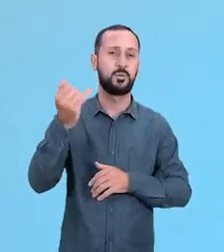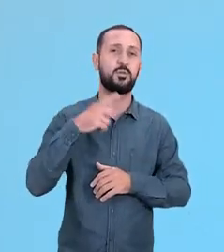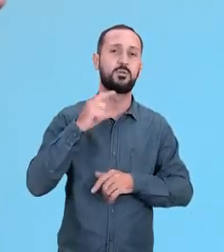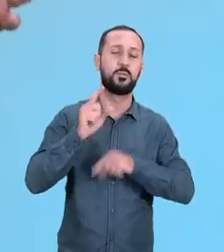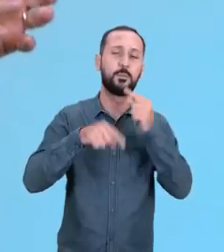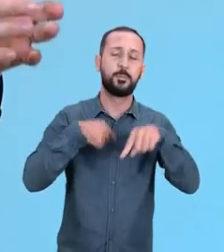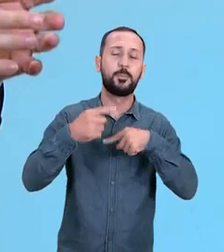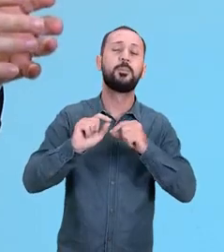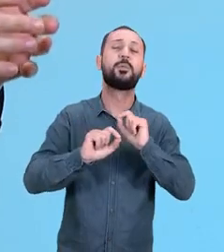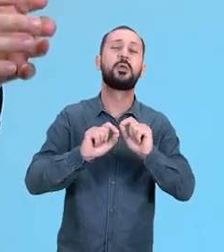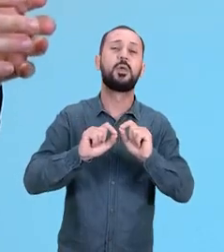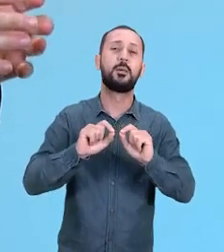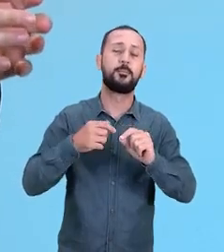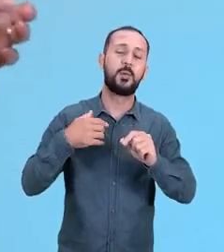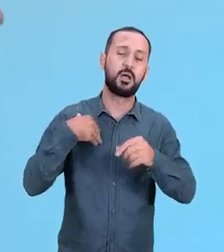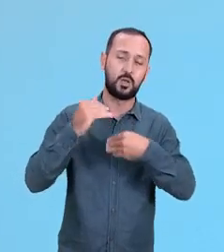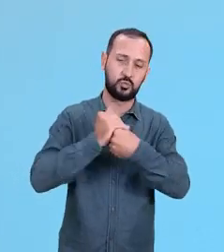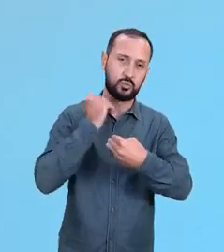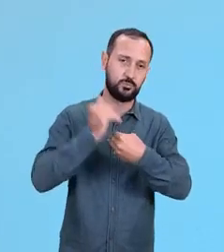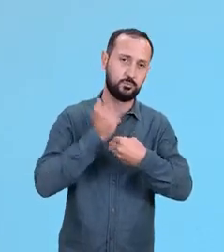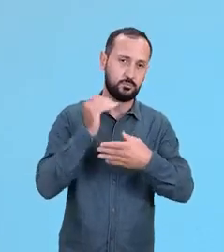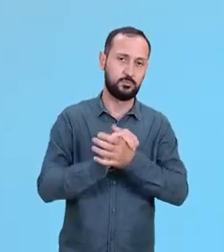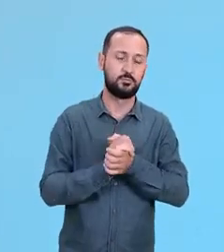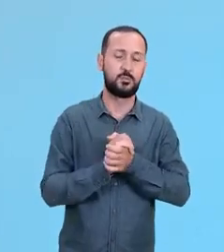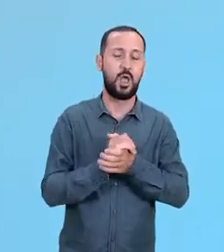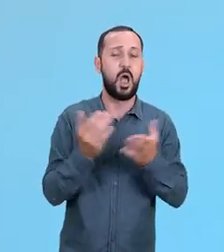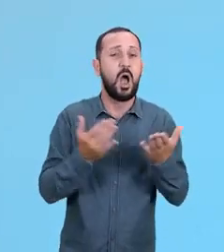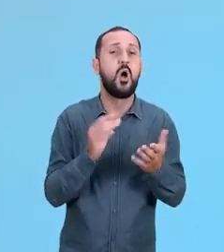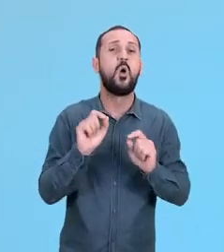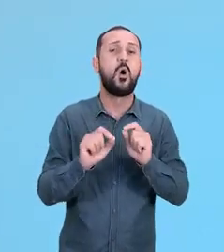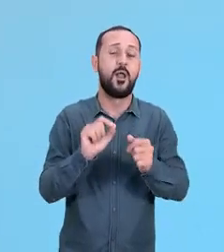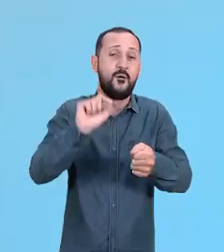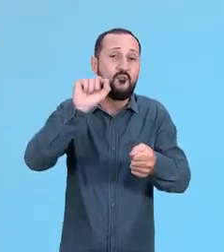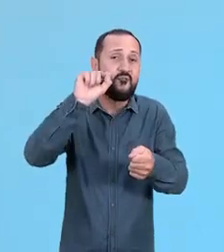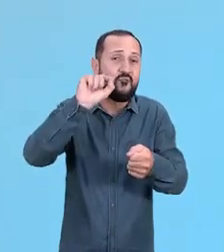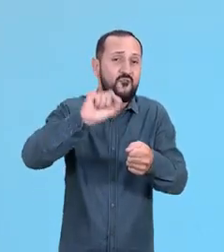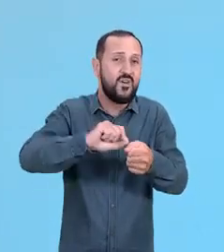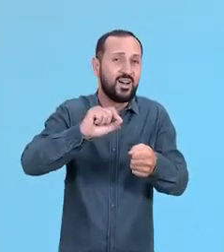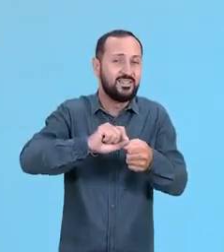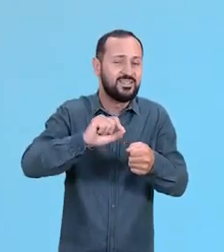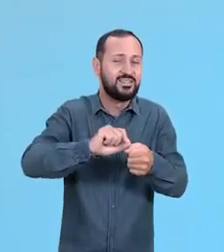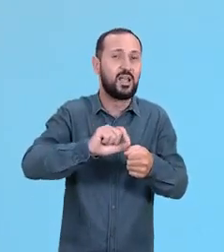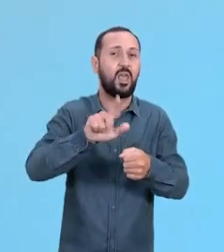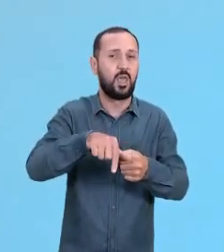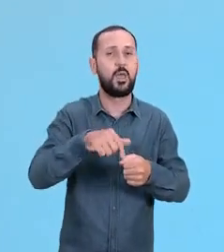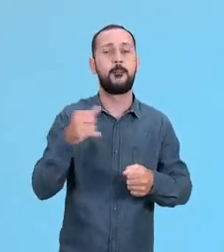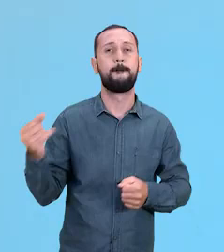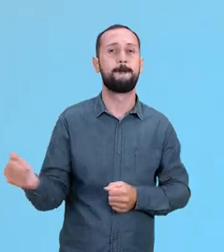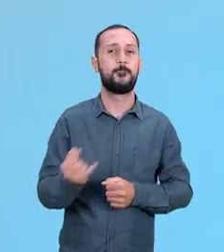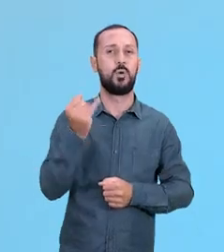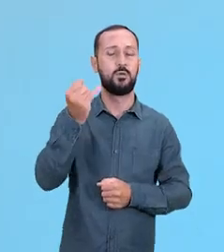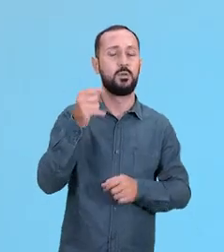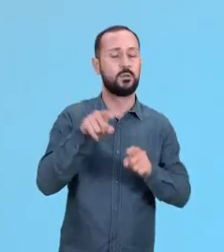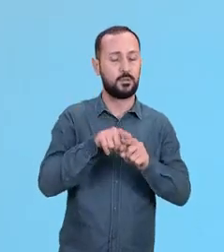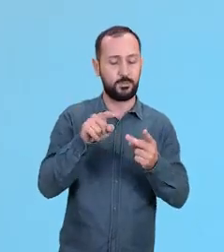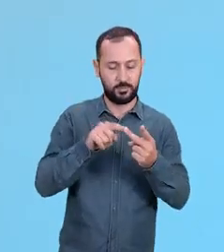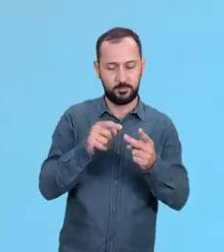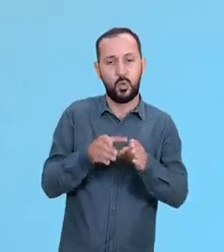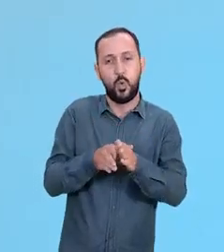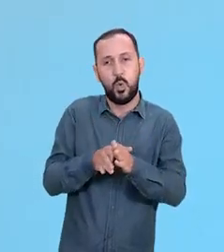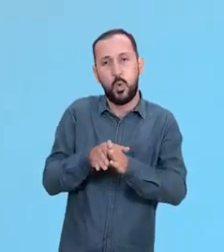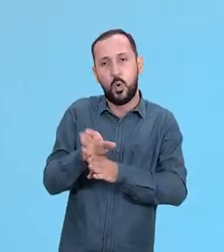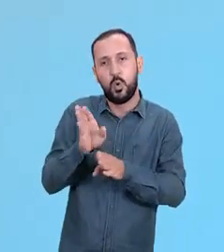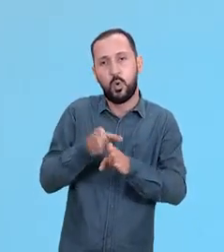fundamental para nos orientar. Agora, a execução é um passo importante. E a